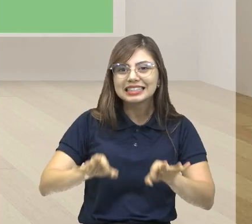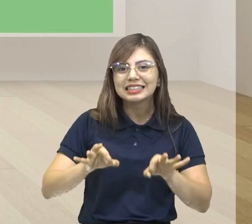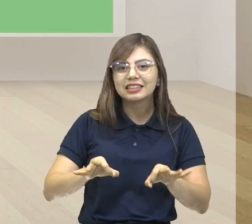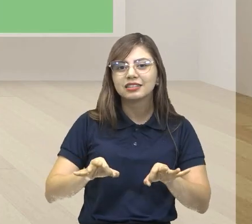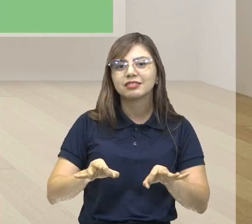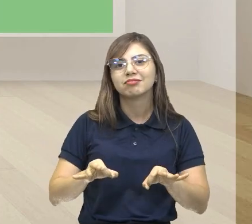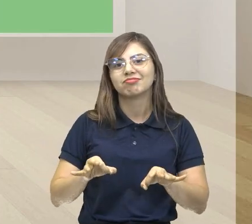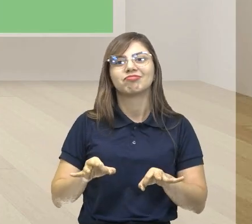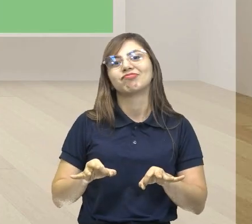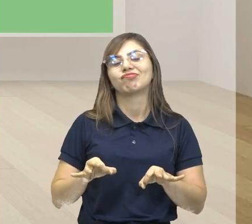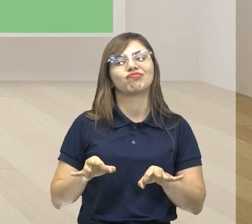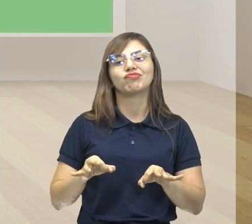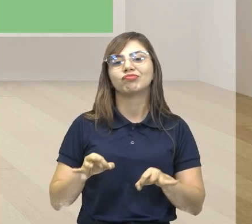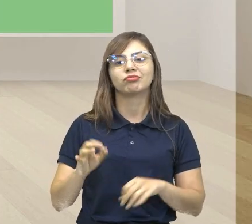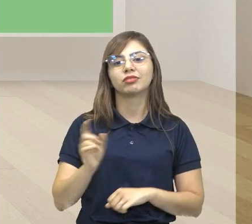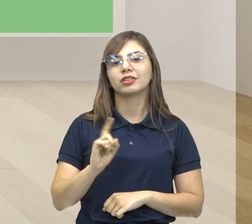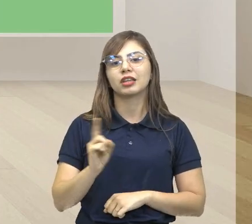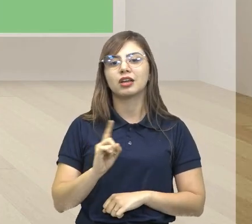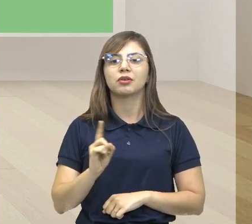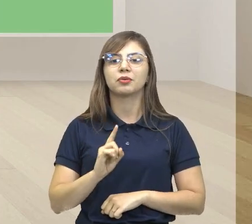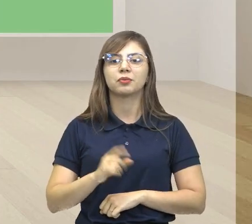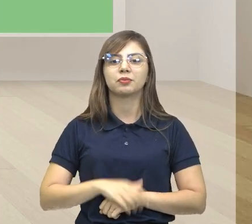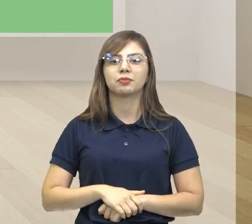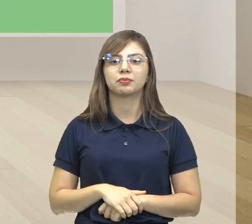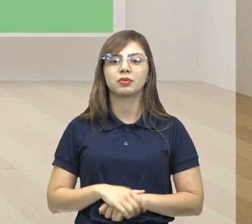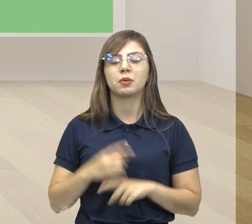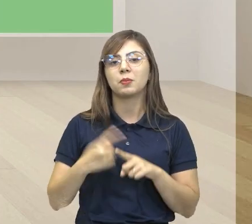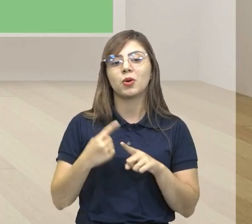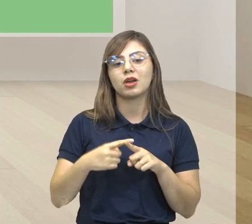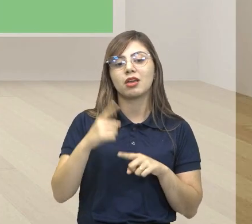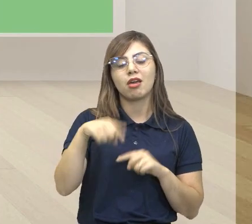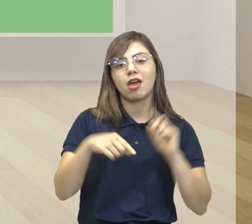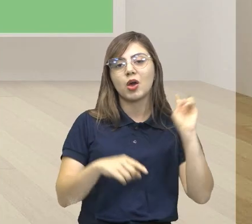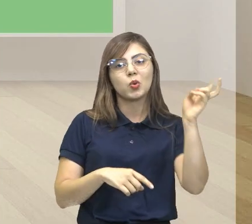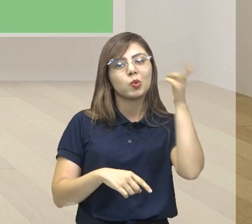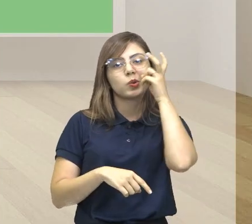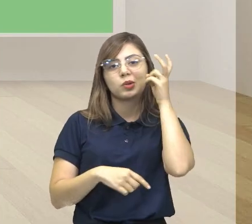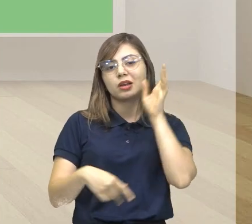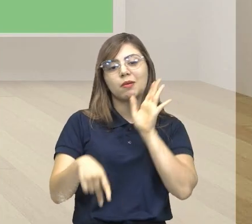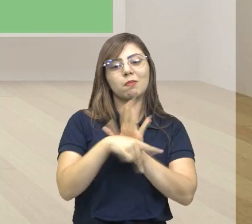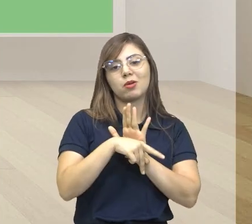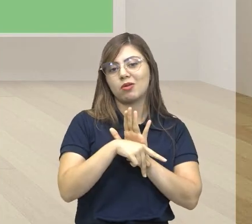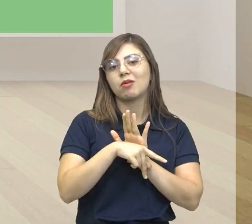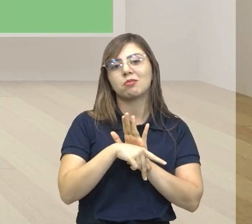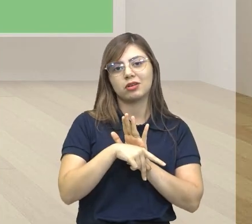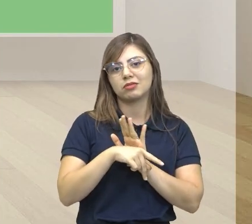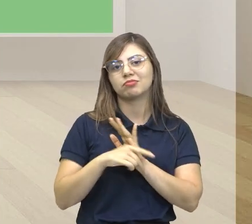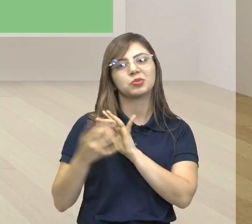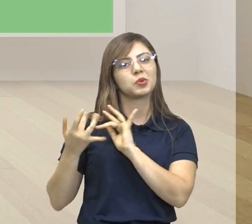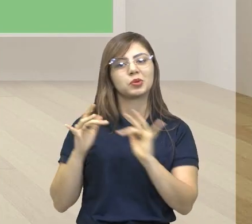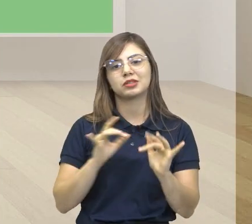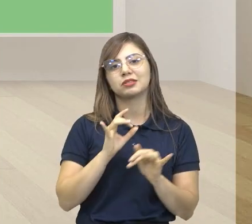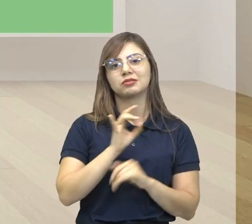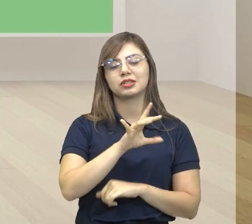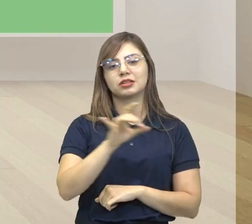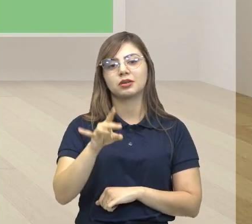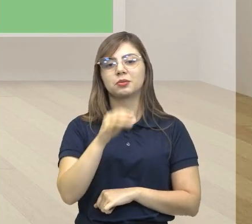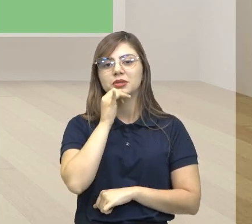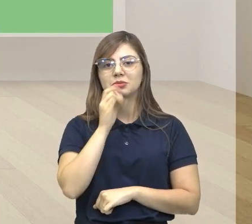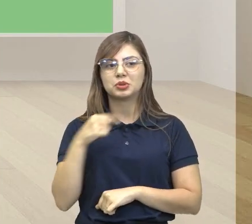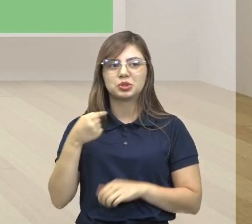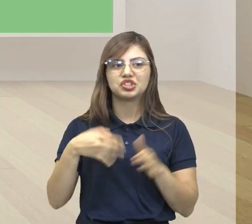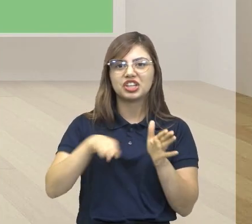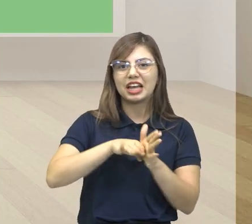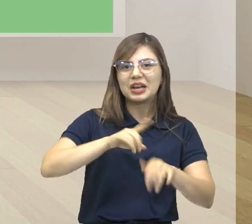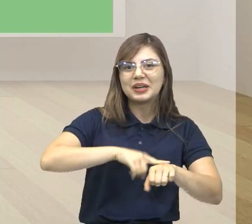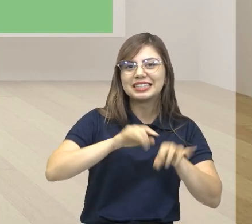context culture, né? Nós temos algo que é cultural nosso, né? Que é do nosso contexto. Nós não vamos chegar na hora. Agora,